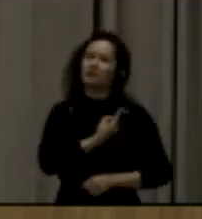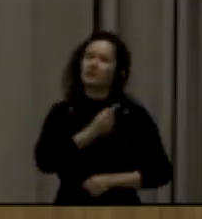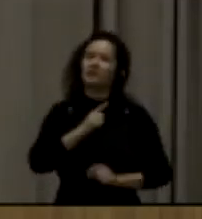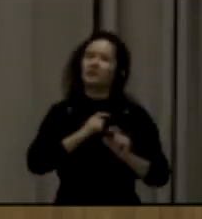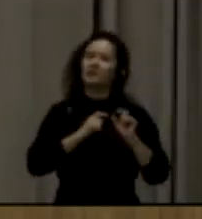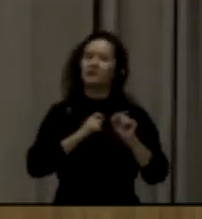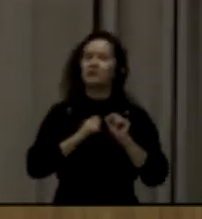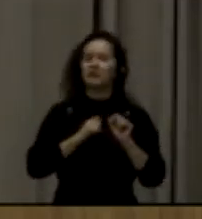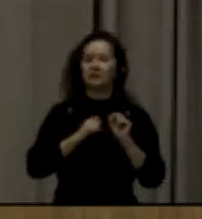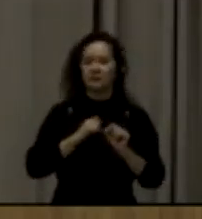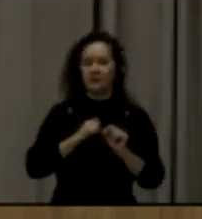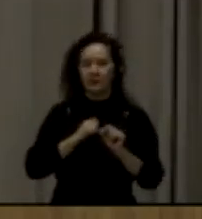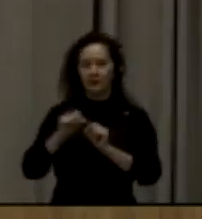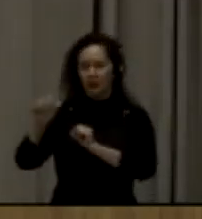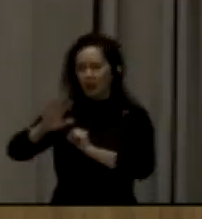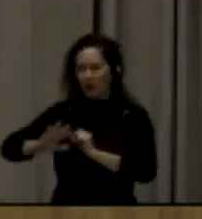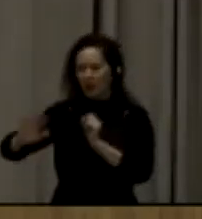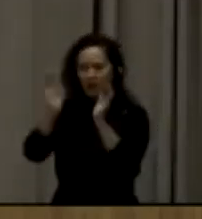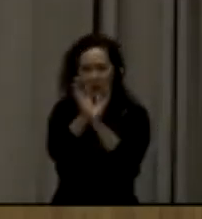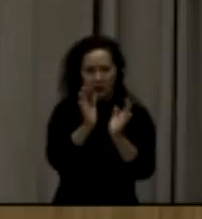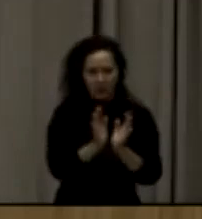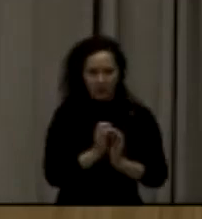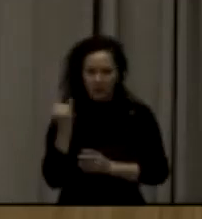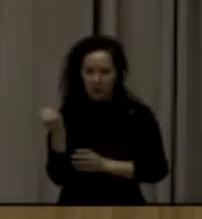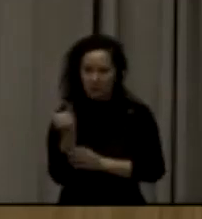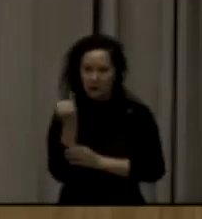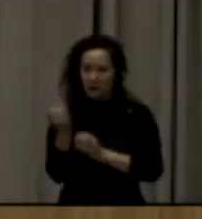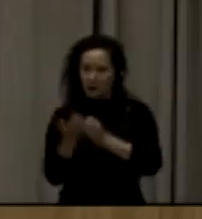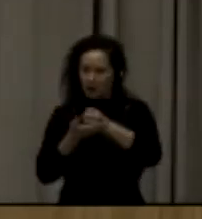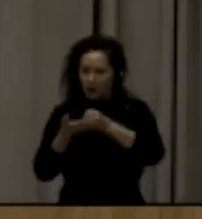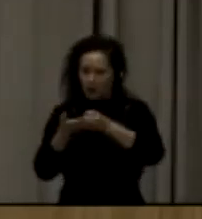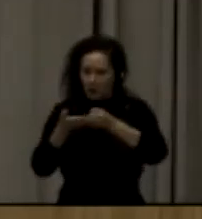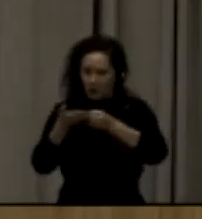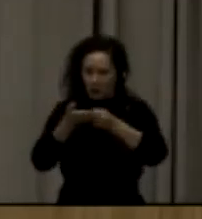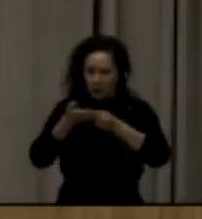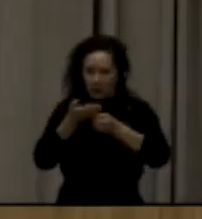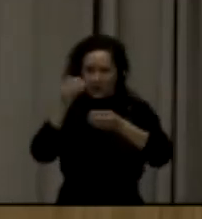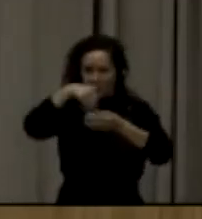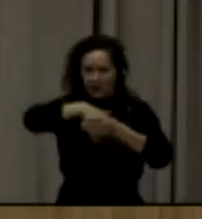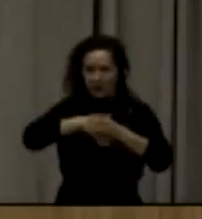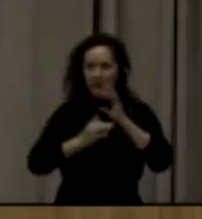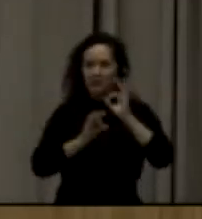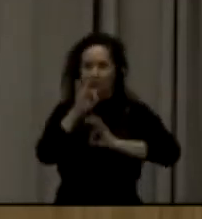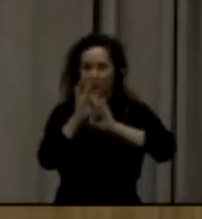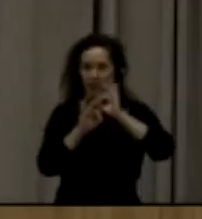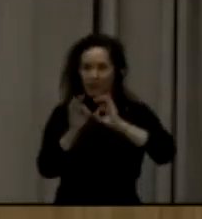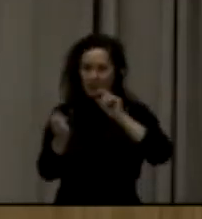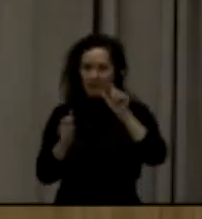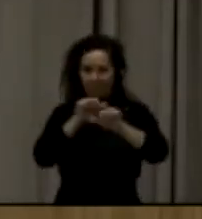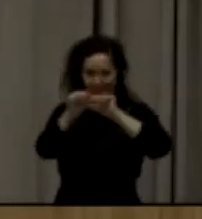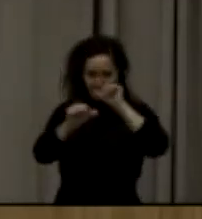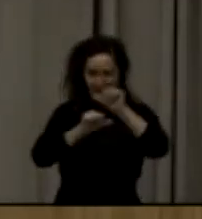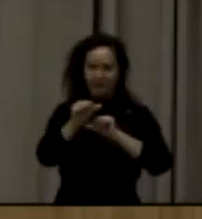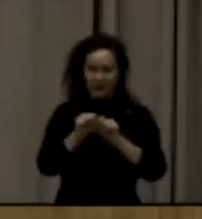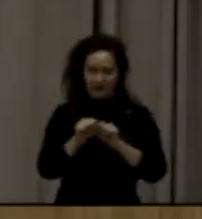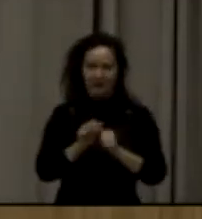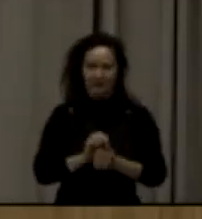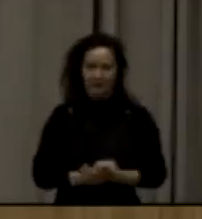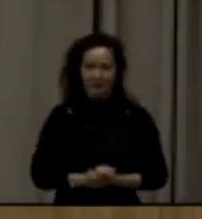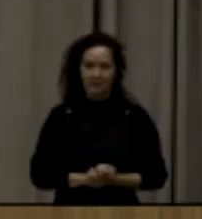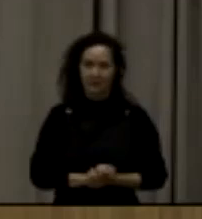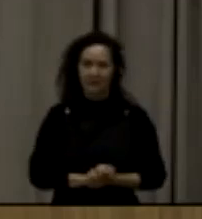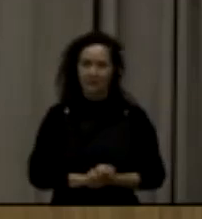temos segmentos muito importantes das camadas médias que estão dentro desse processo de transformação. E